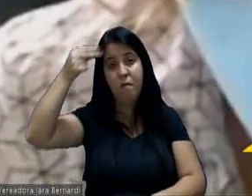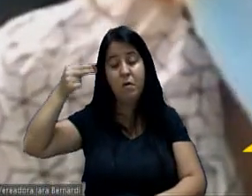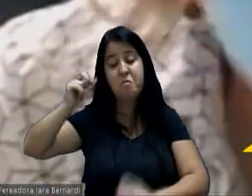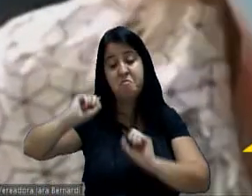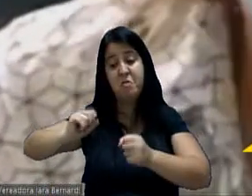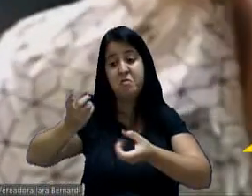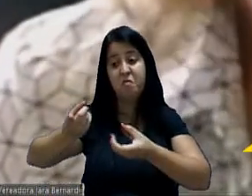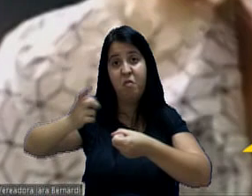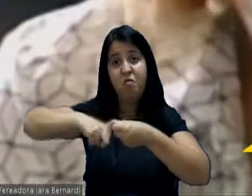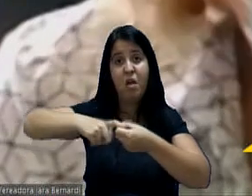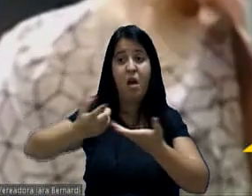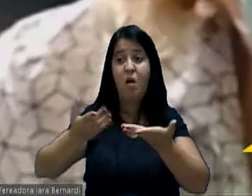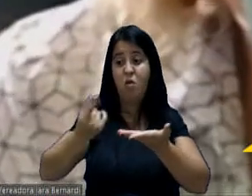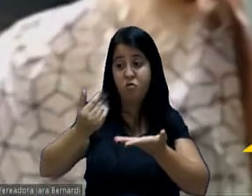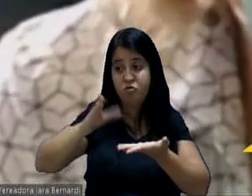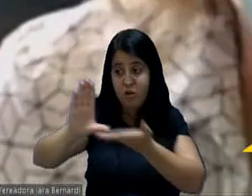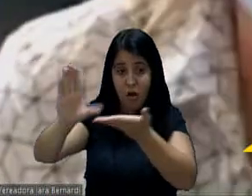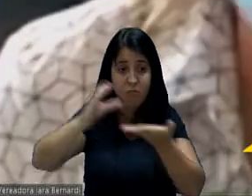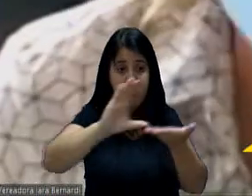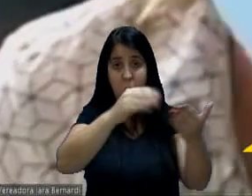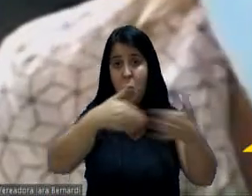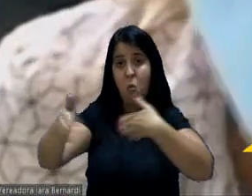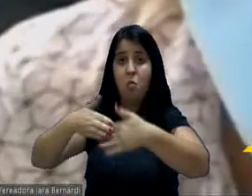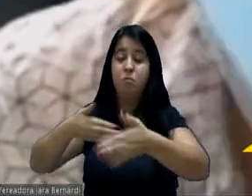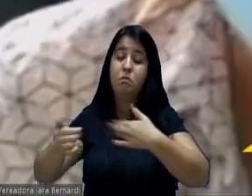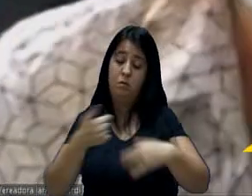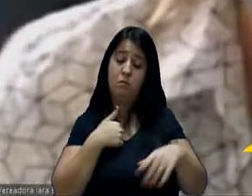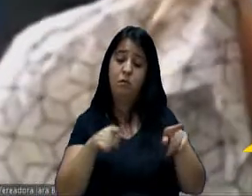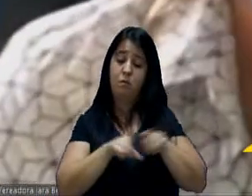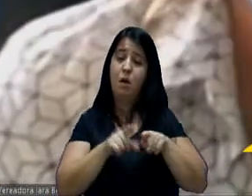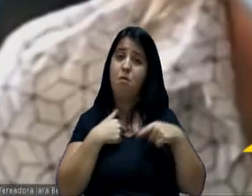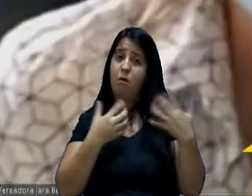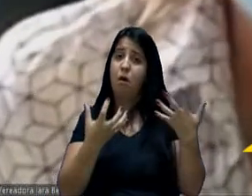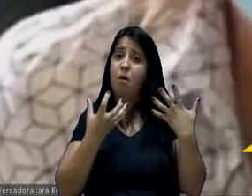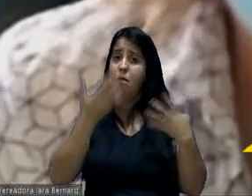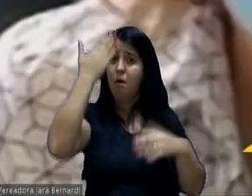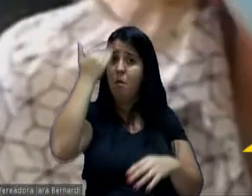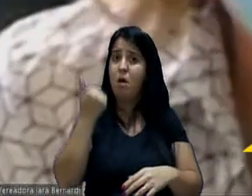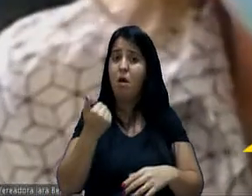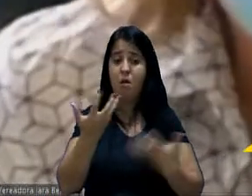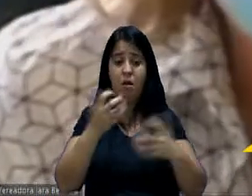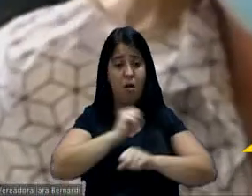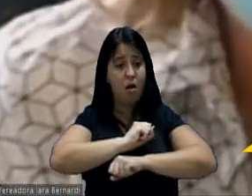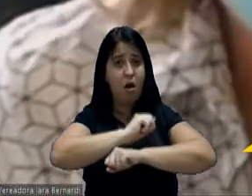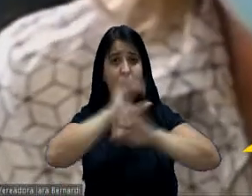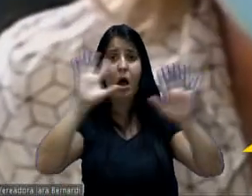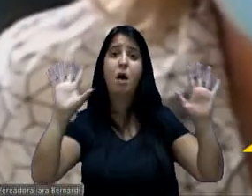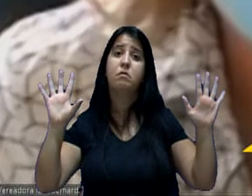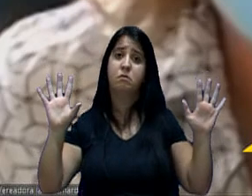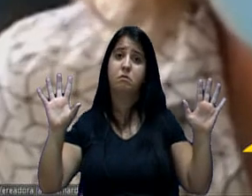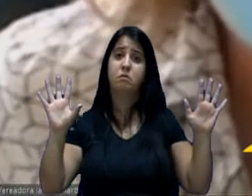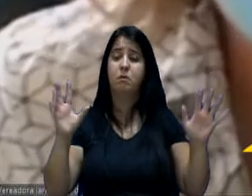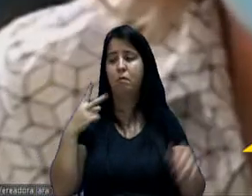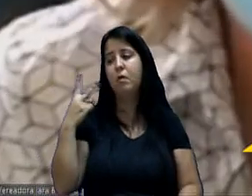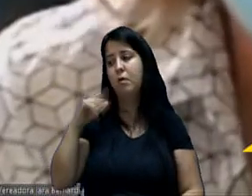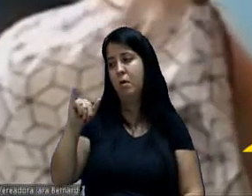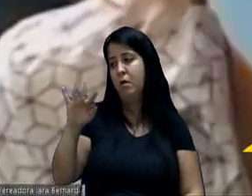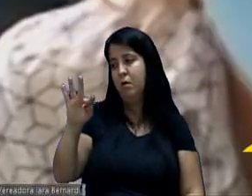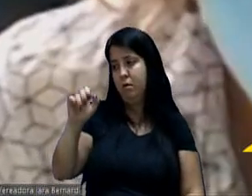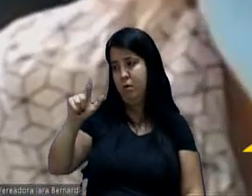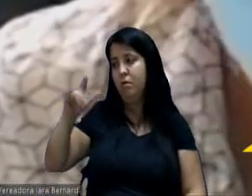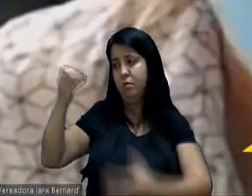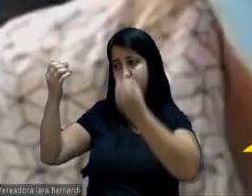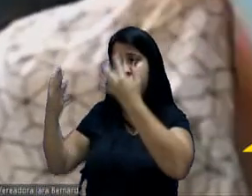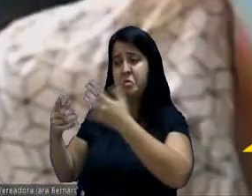alocar esses recursos onde ele quiser. Eu também gostaria que ficasse claro, como disse o vereador Ítalo e na emenda